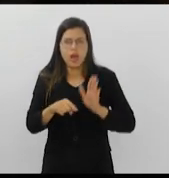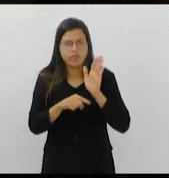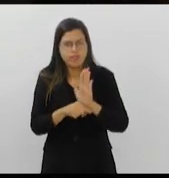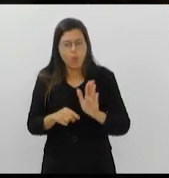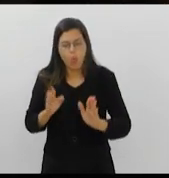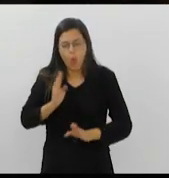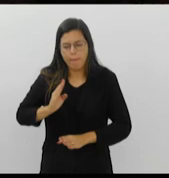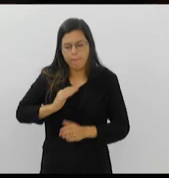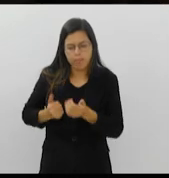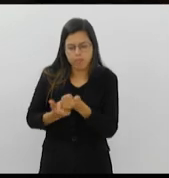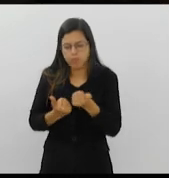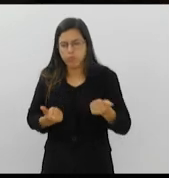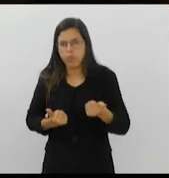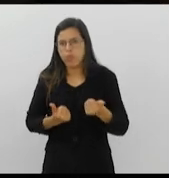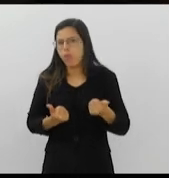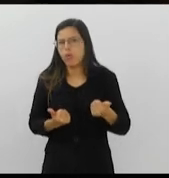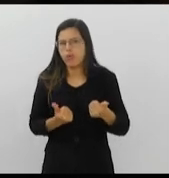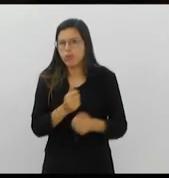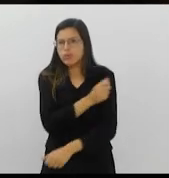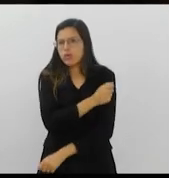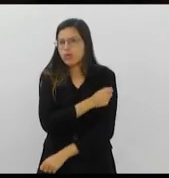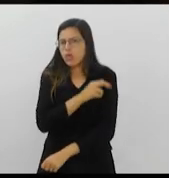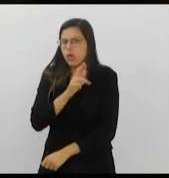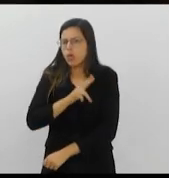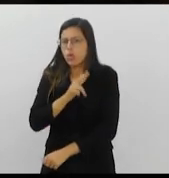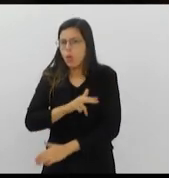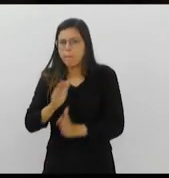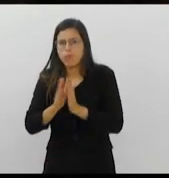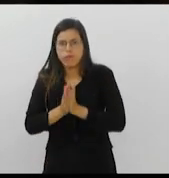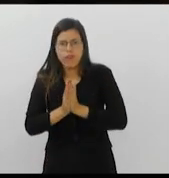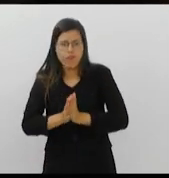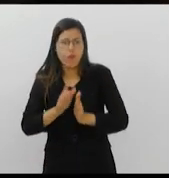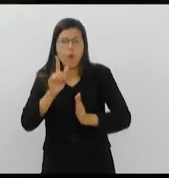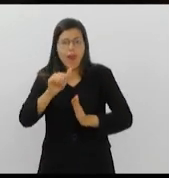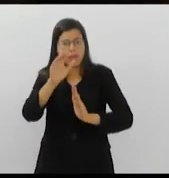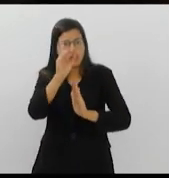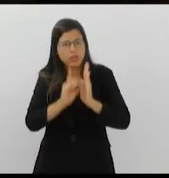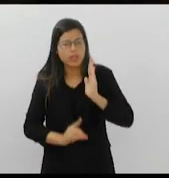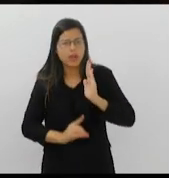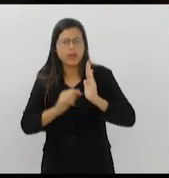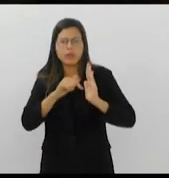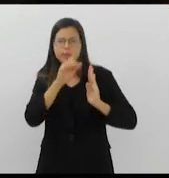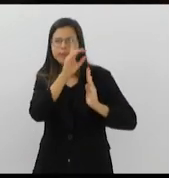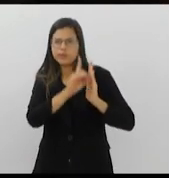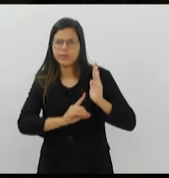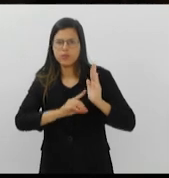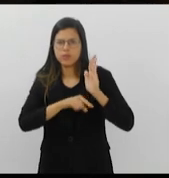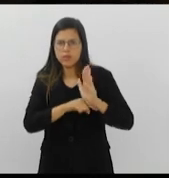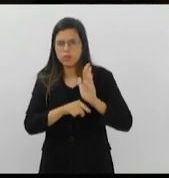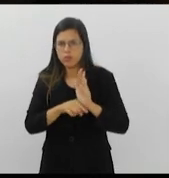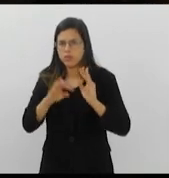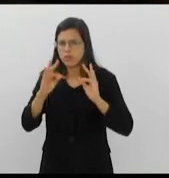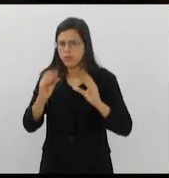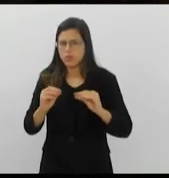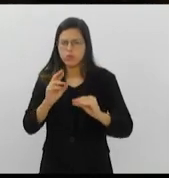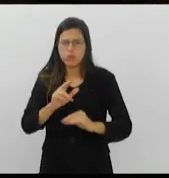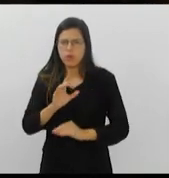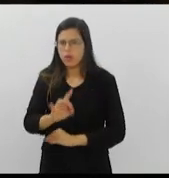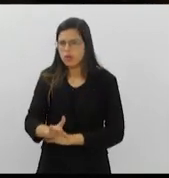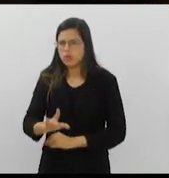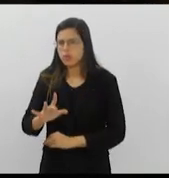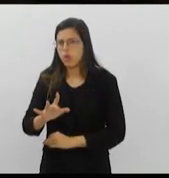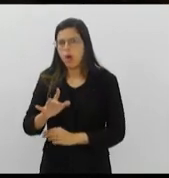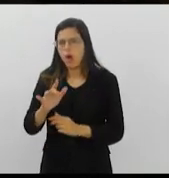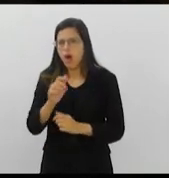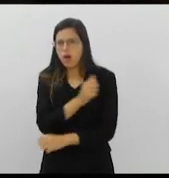é favor, não é migalha, é direito, e direito que beneficia a todos, não apenas os estudantes